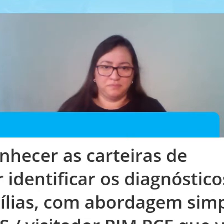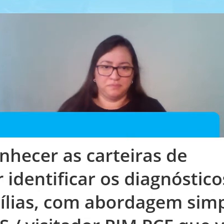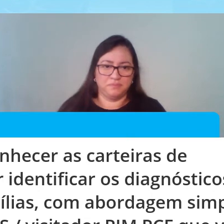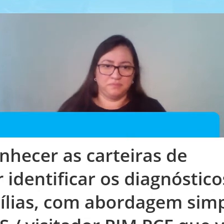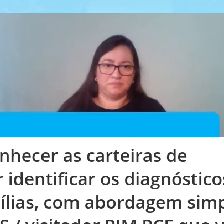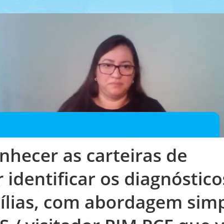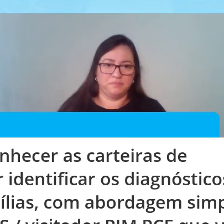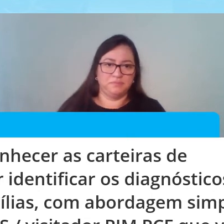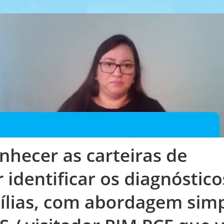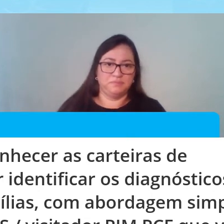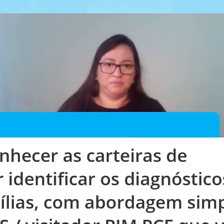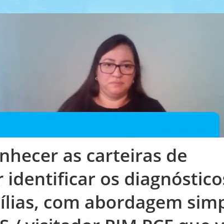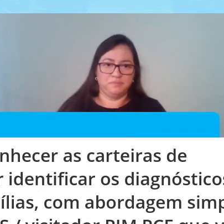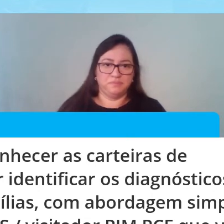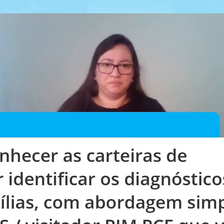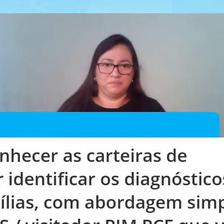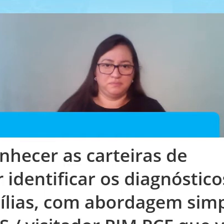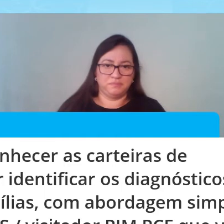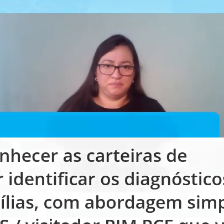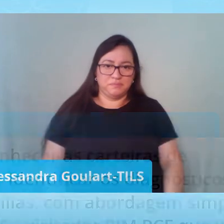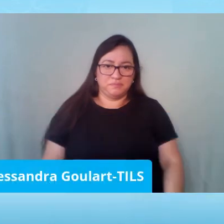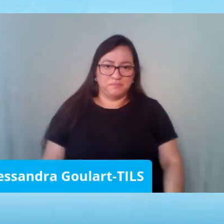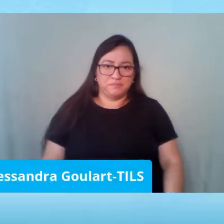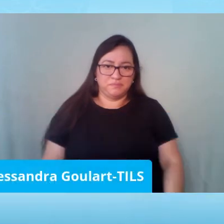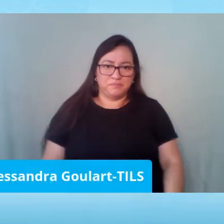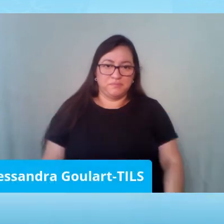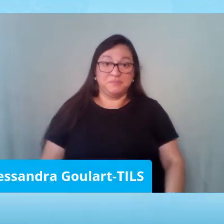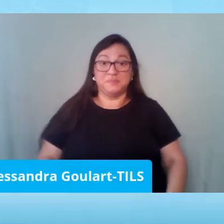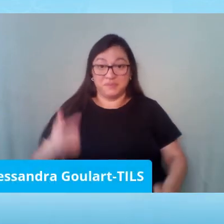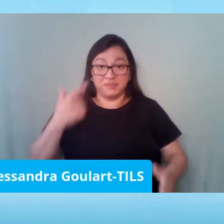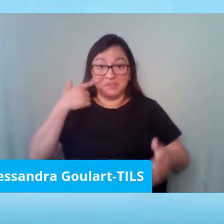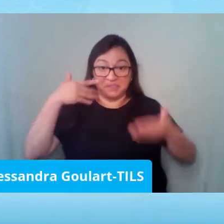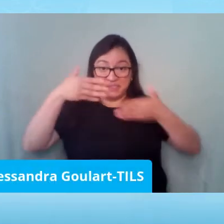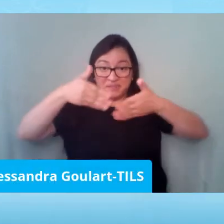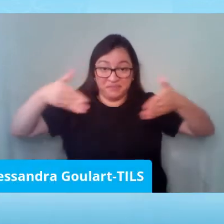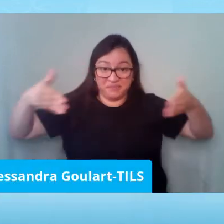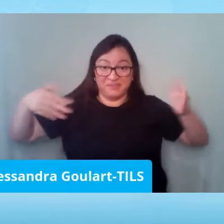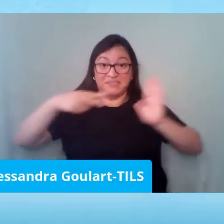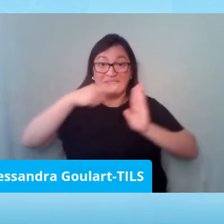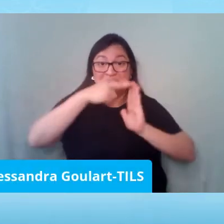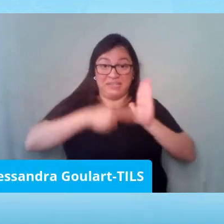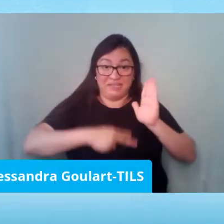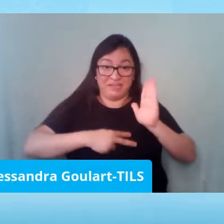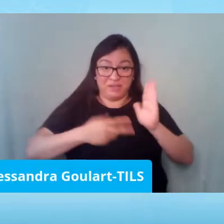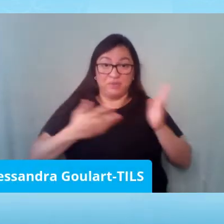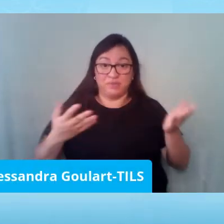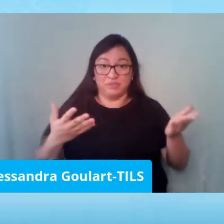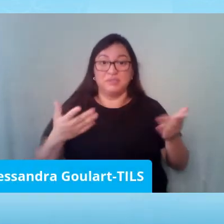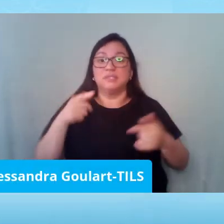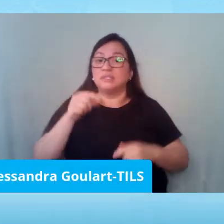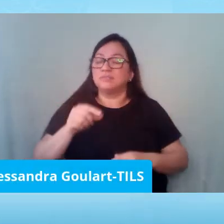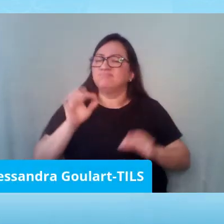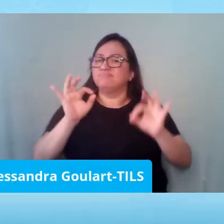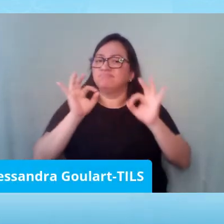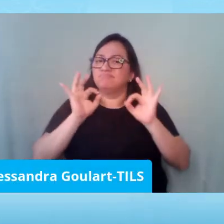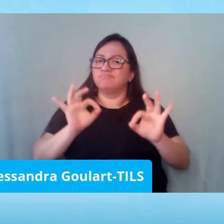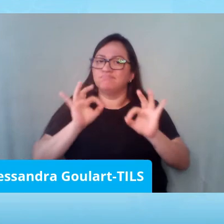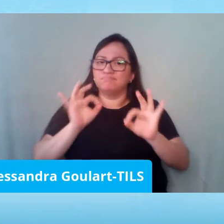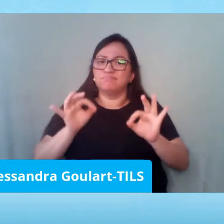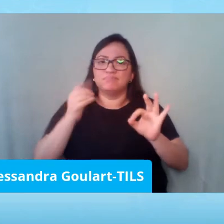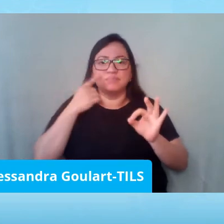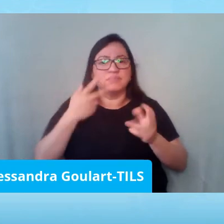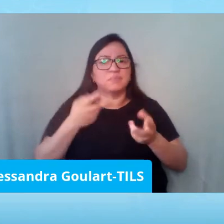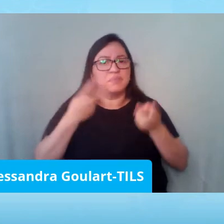é individual e eficaz. Perfeito, Marta de Almeida. Assim, é um pouco isso, esse intuito desse material, né? Que